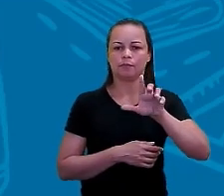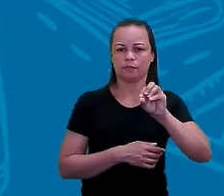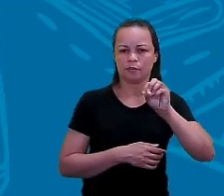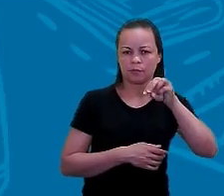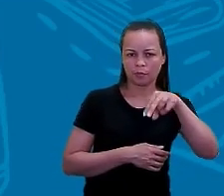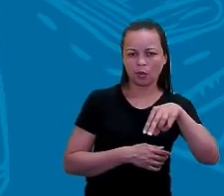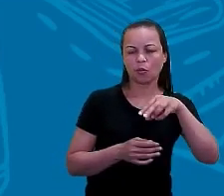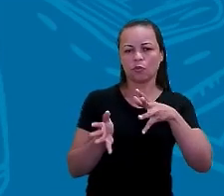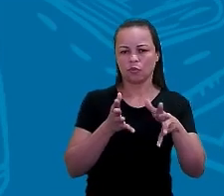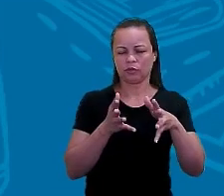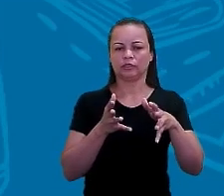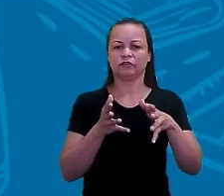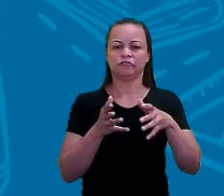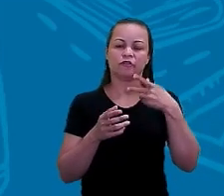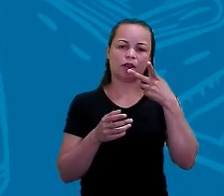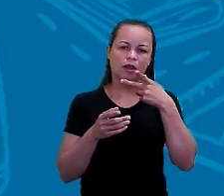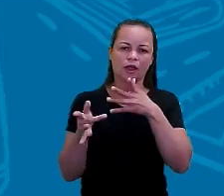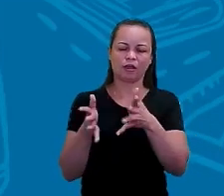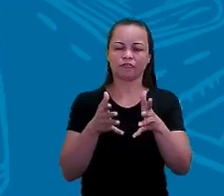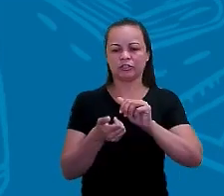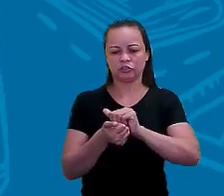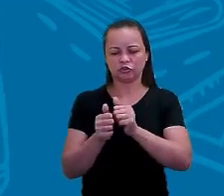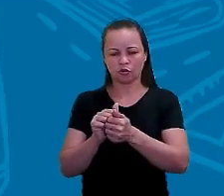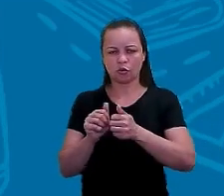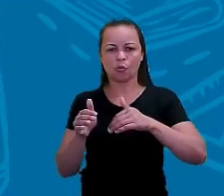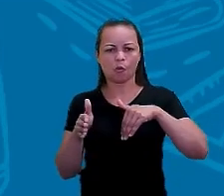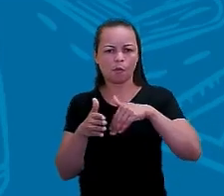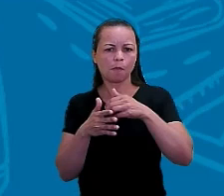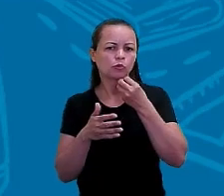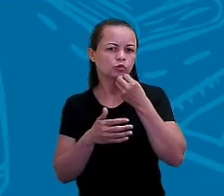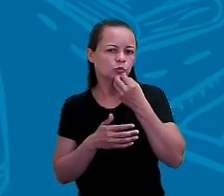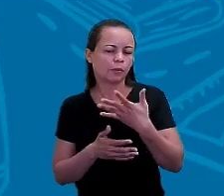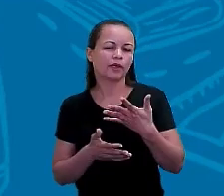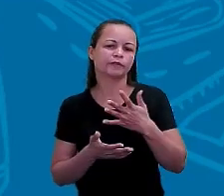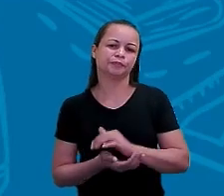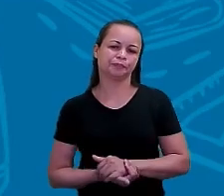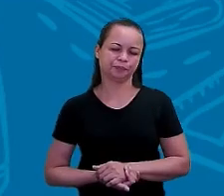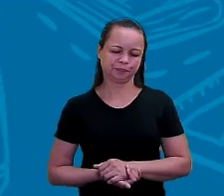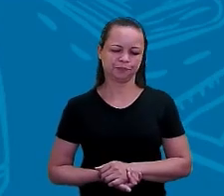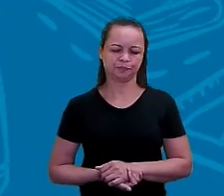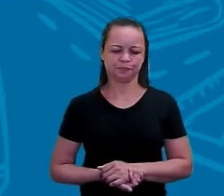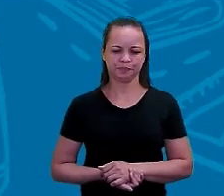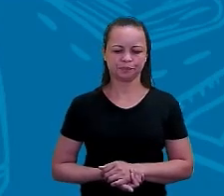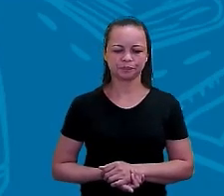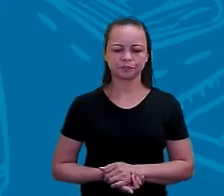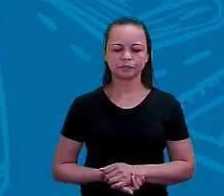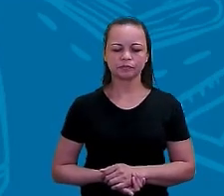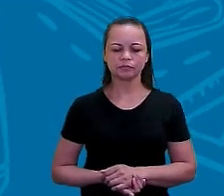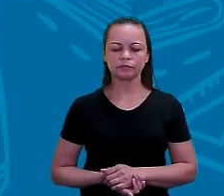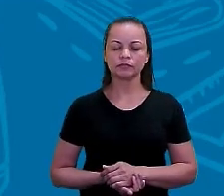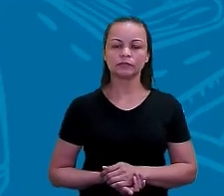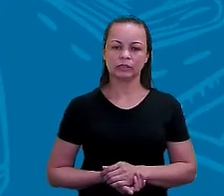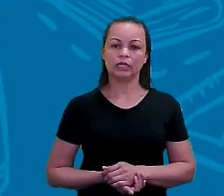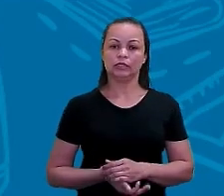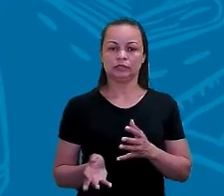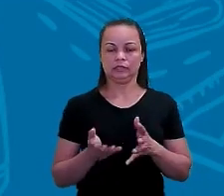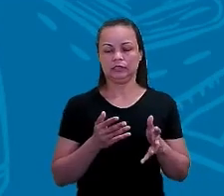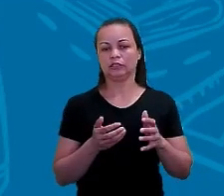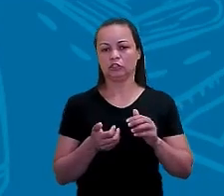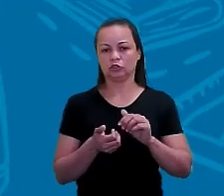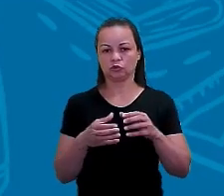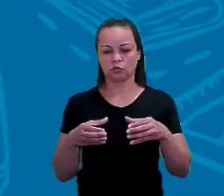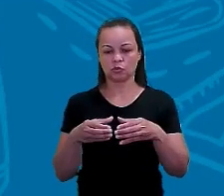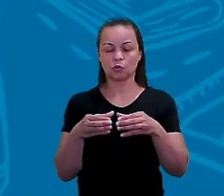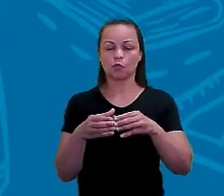jogou muito bem. Então, eu quis fazer essa homenagem e dizer que Victoria played very well, que Vitória jogou muito